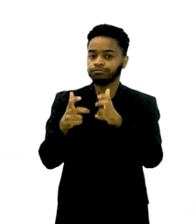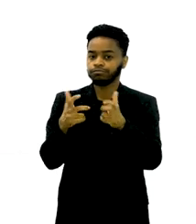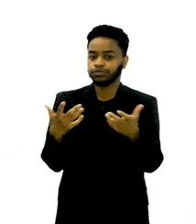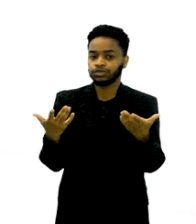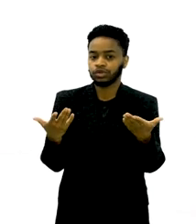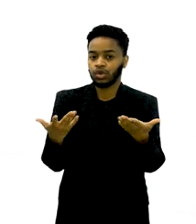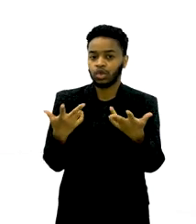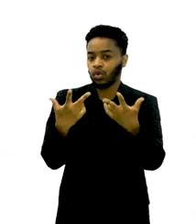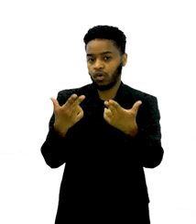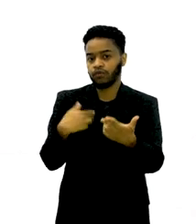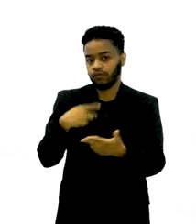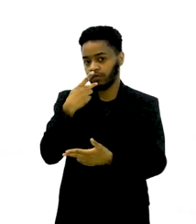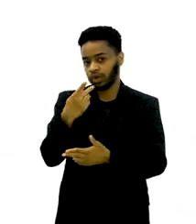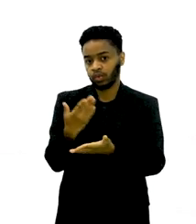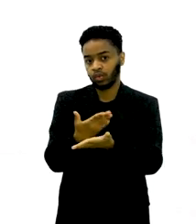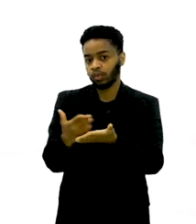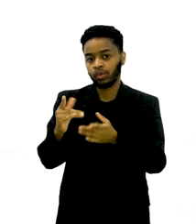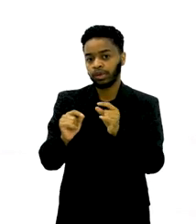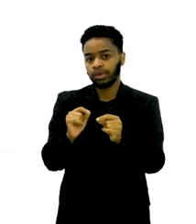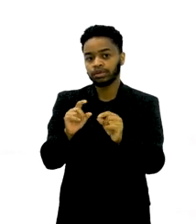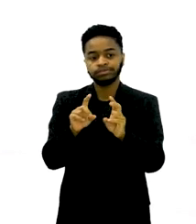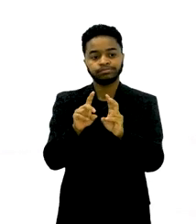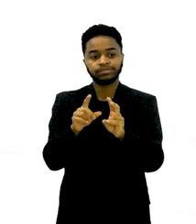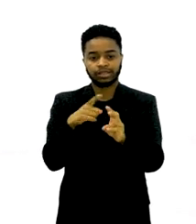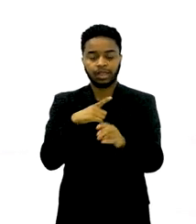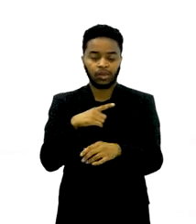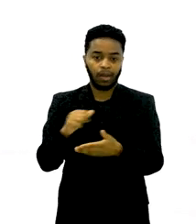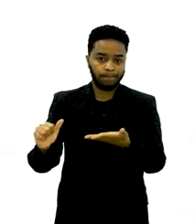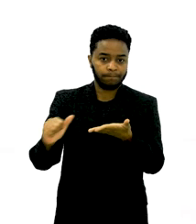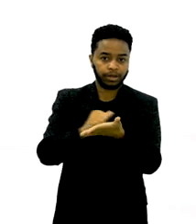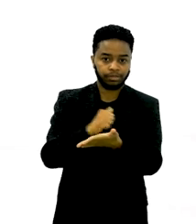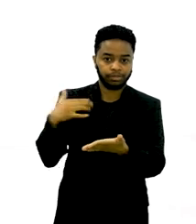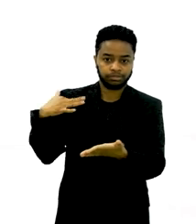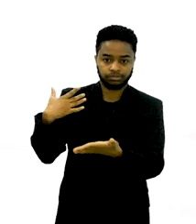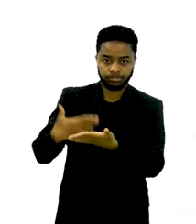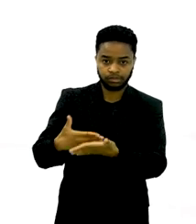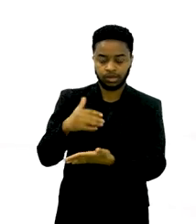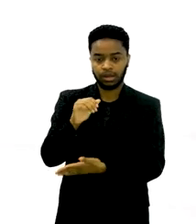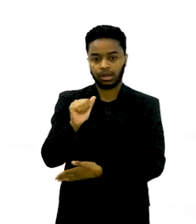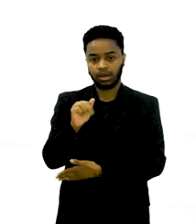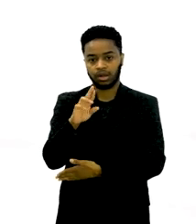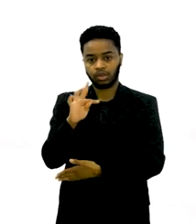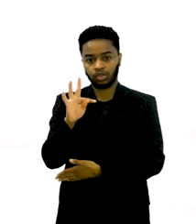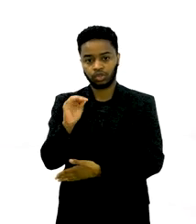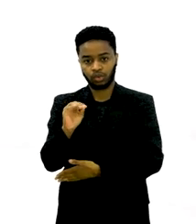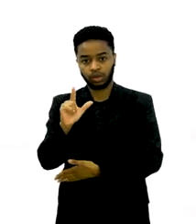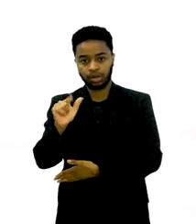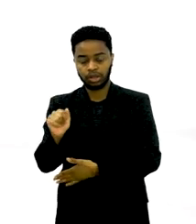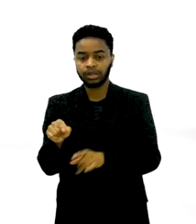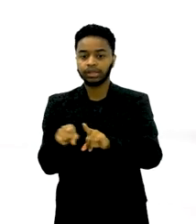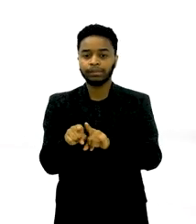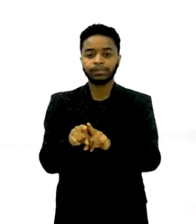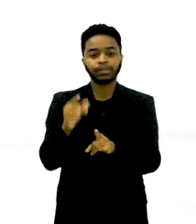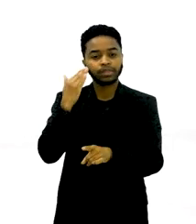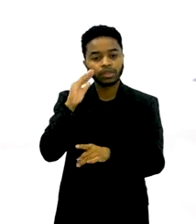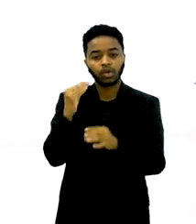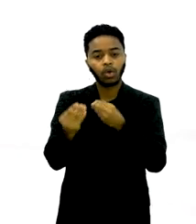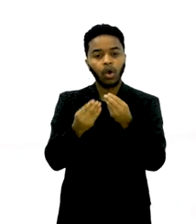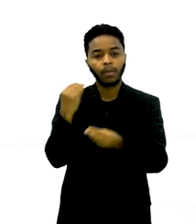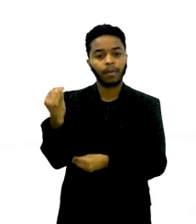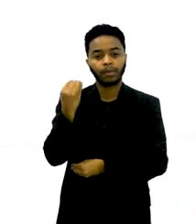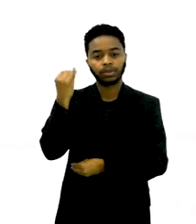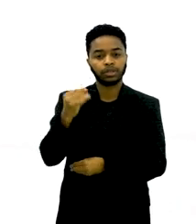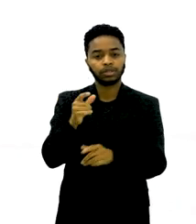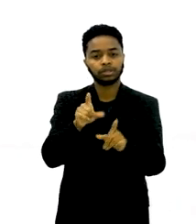eu falei no começo e do não apagamento da trajetória do Cartola entendendo a importância PR para os novos para os